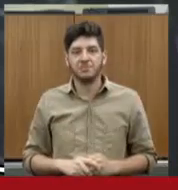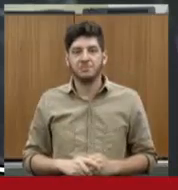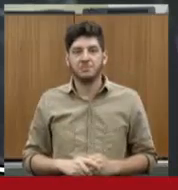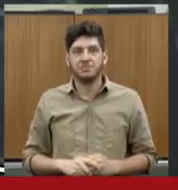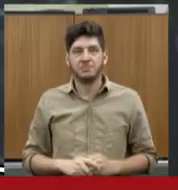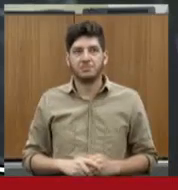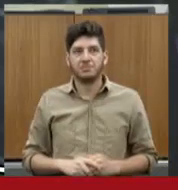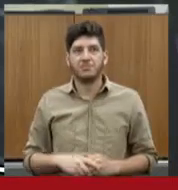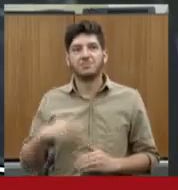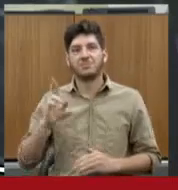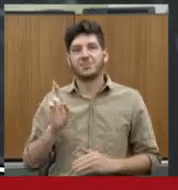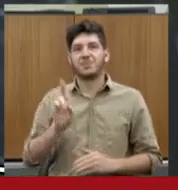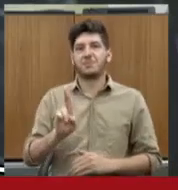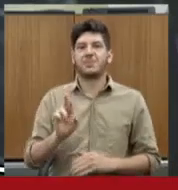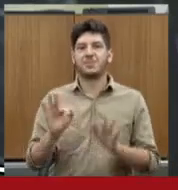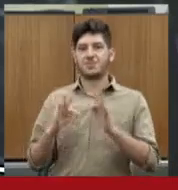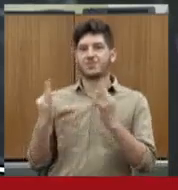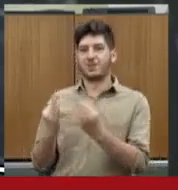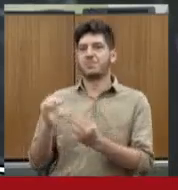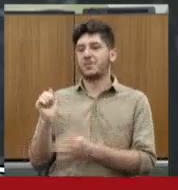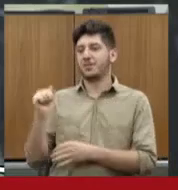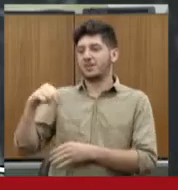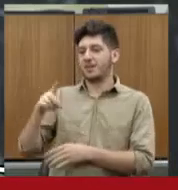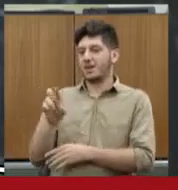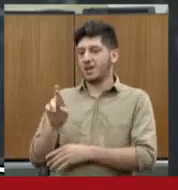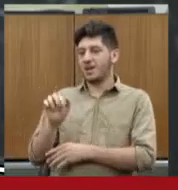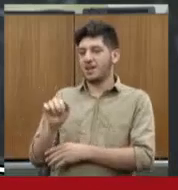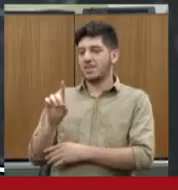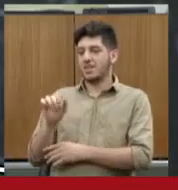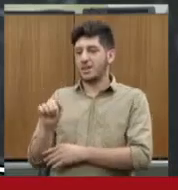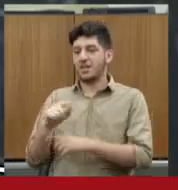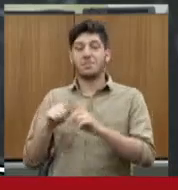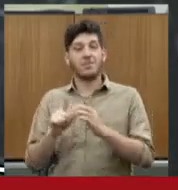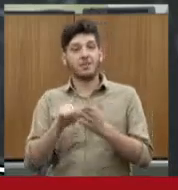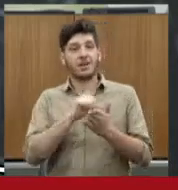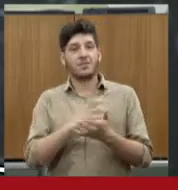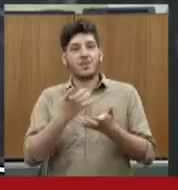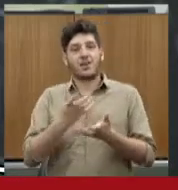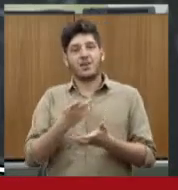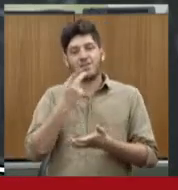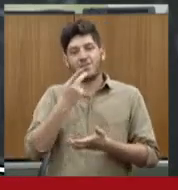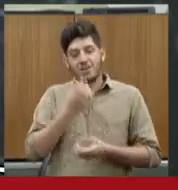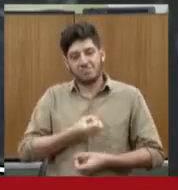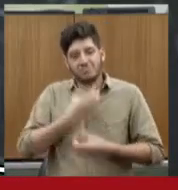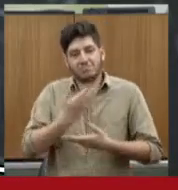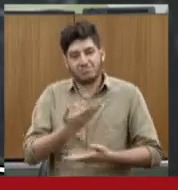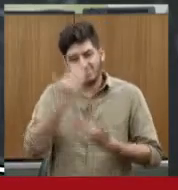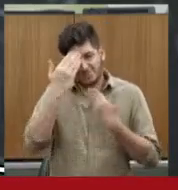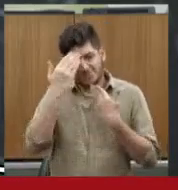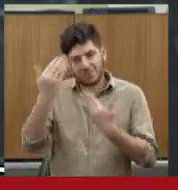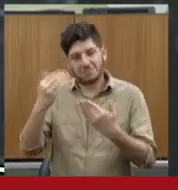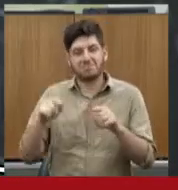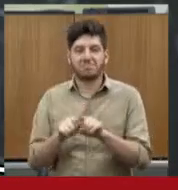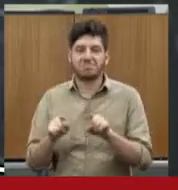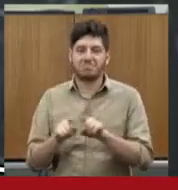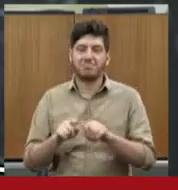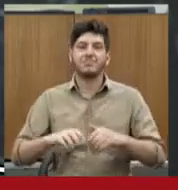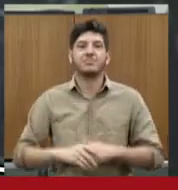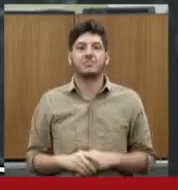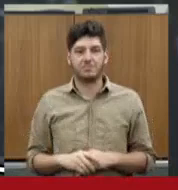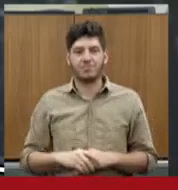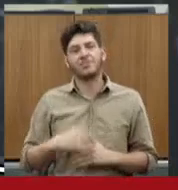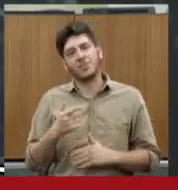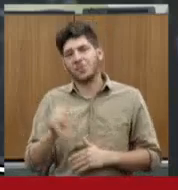em nome da família Andrada. Mas, antes de tudo, eu gostaria de manifestar o agradecimento em nome dos brasileiros. Num outro evento, numa